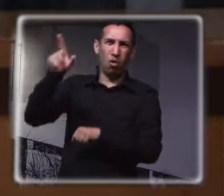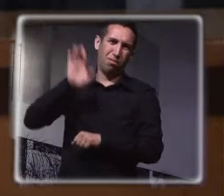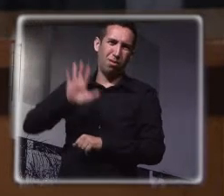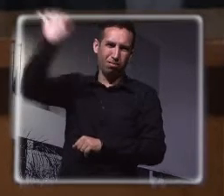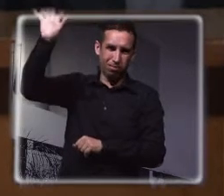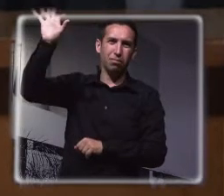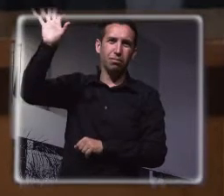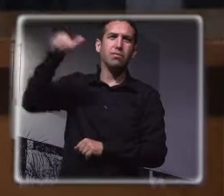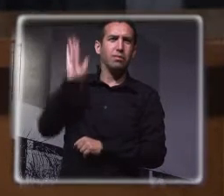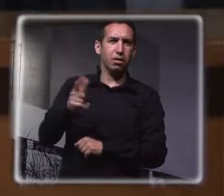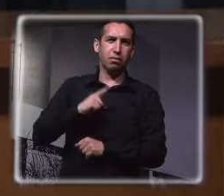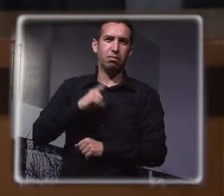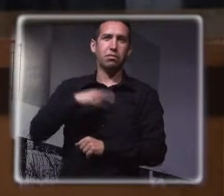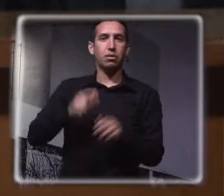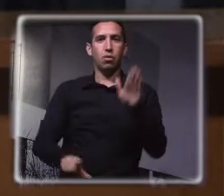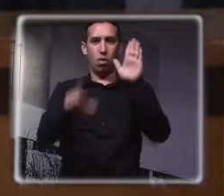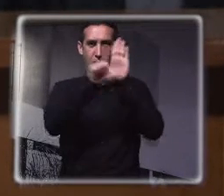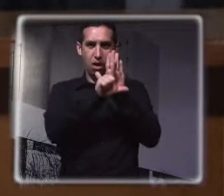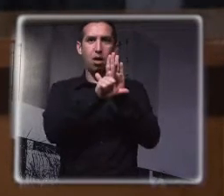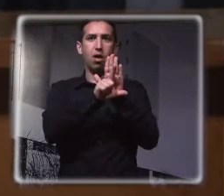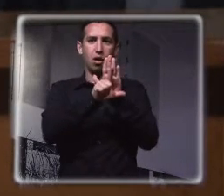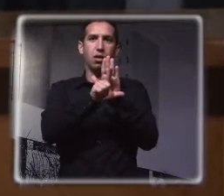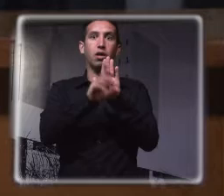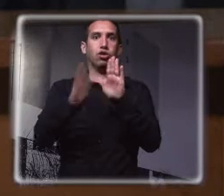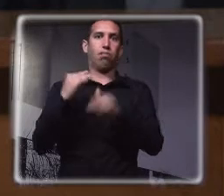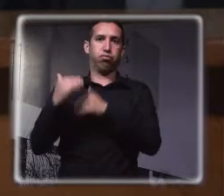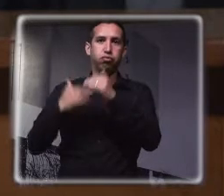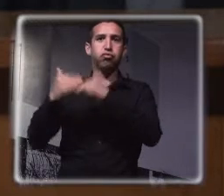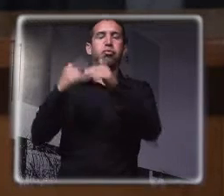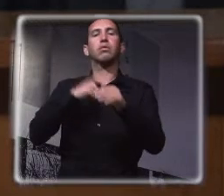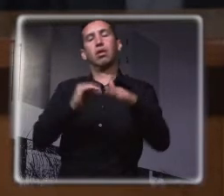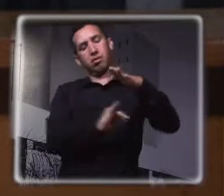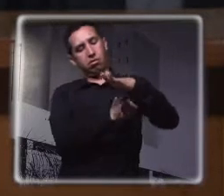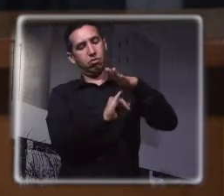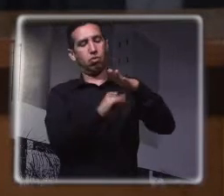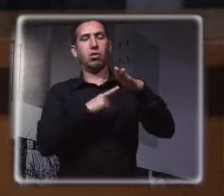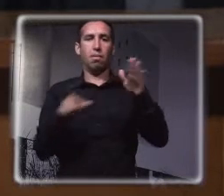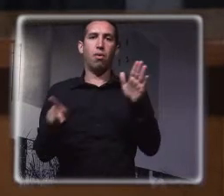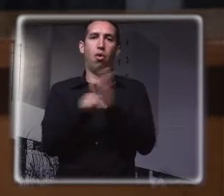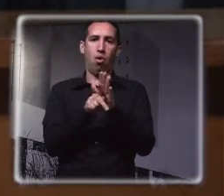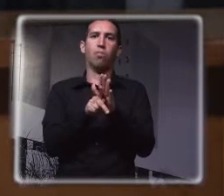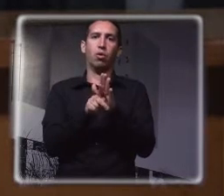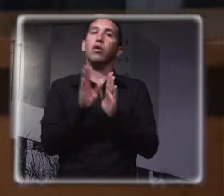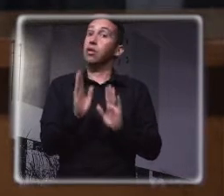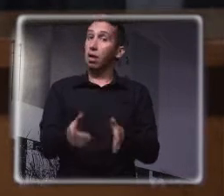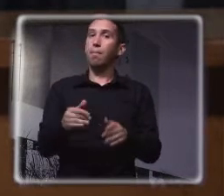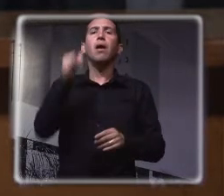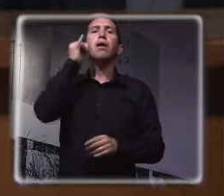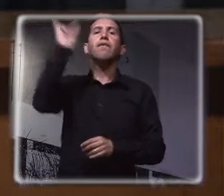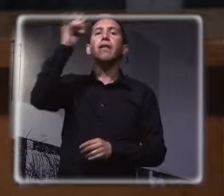exemplificar, em que já existe uma legislação um pouco mais avançada, há institutos específicos para trabalhar, para